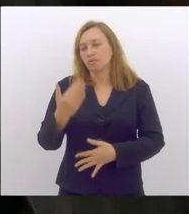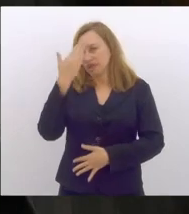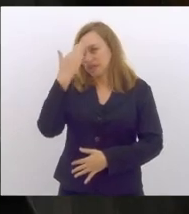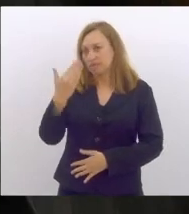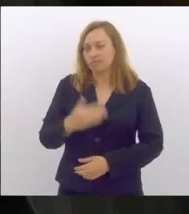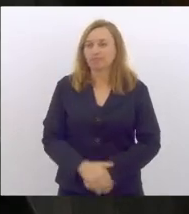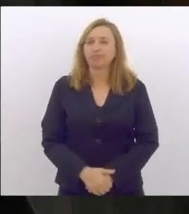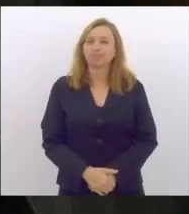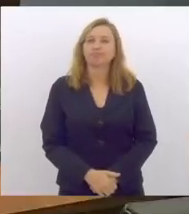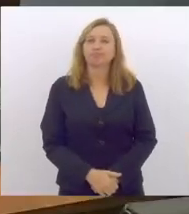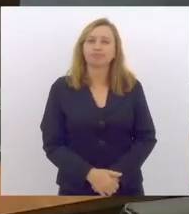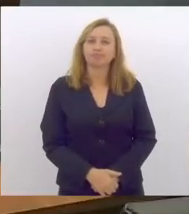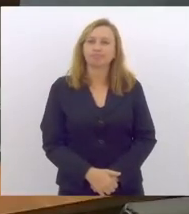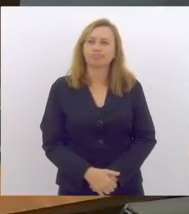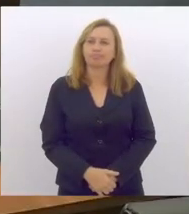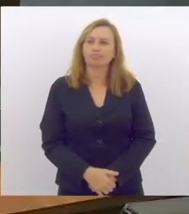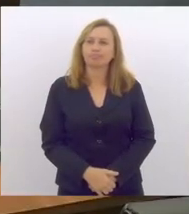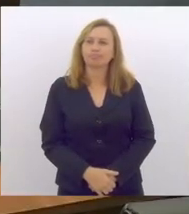obrigado